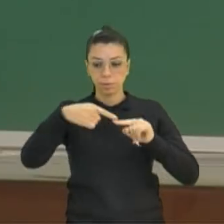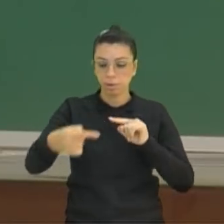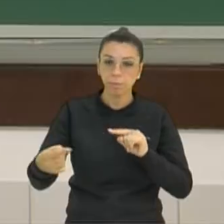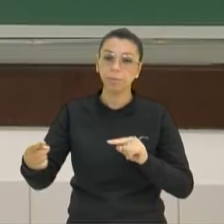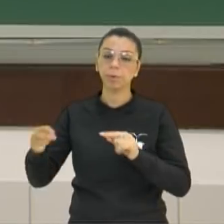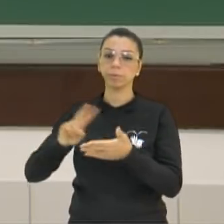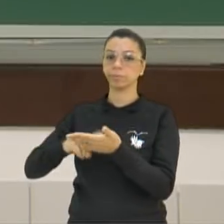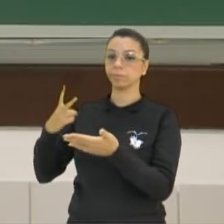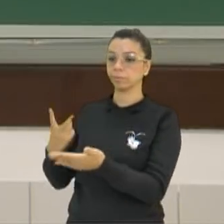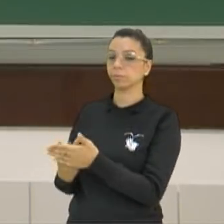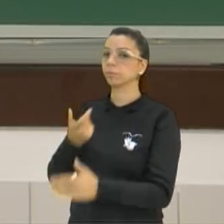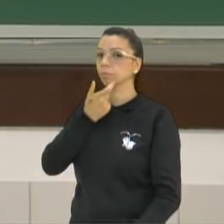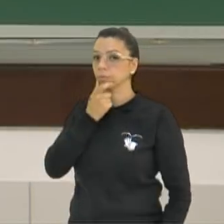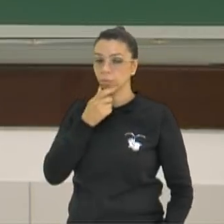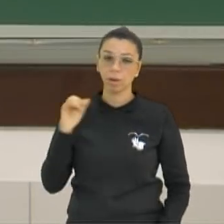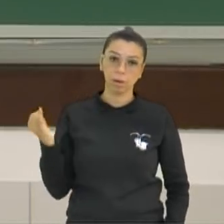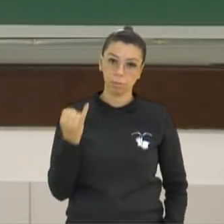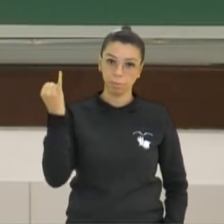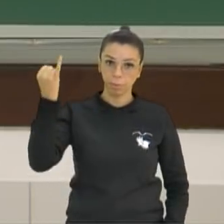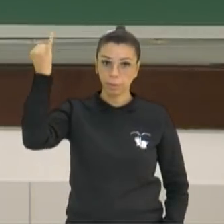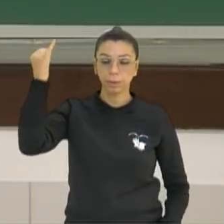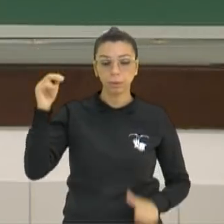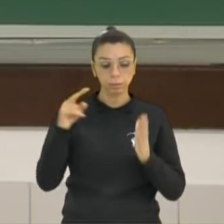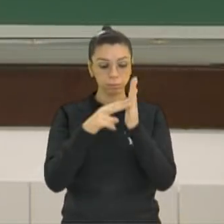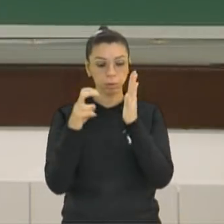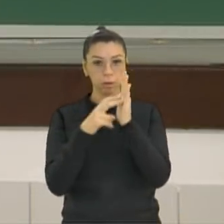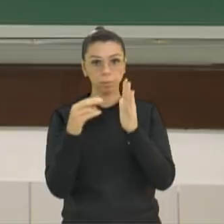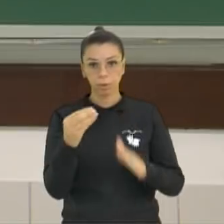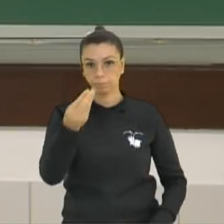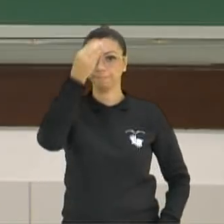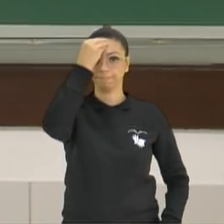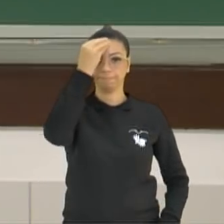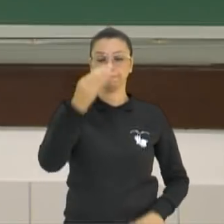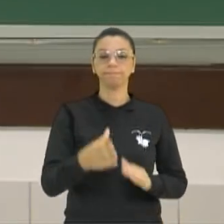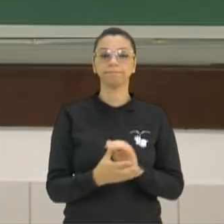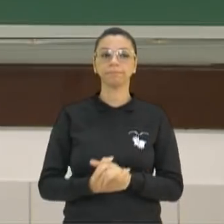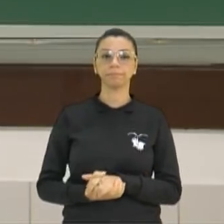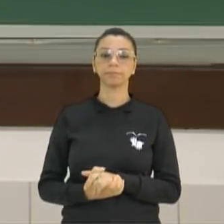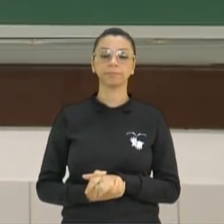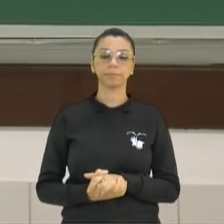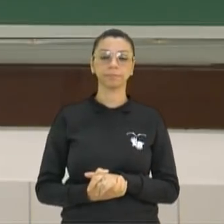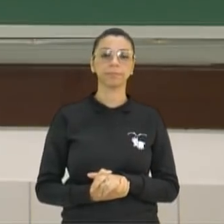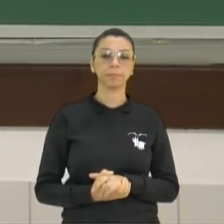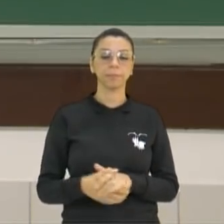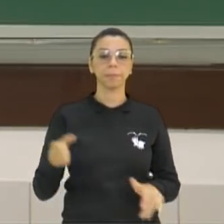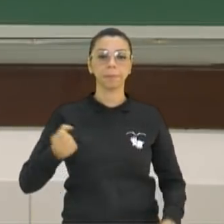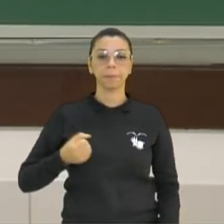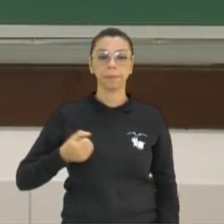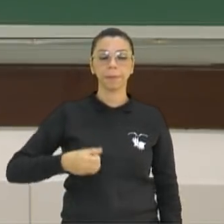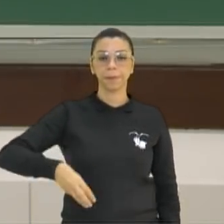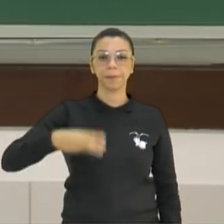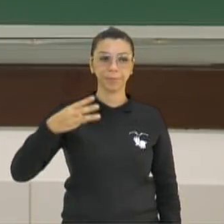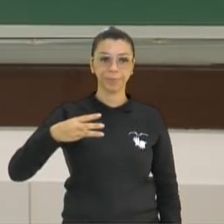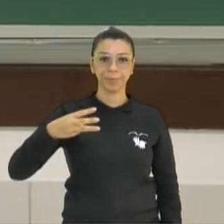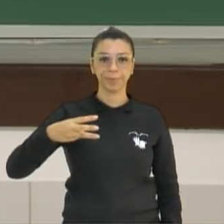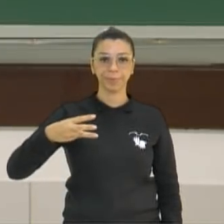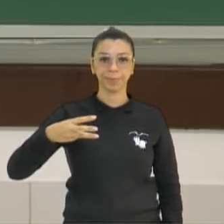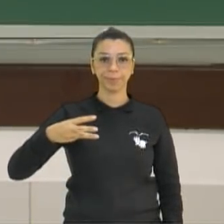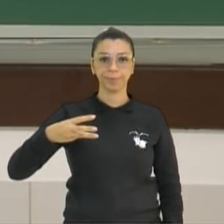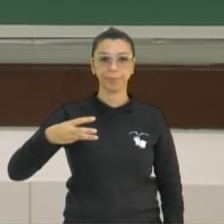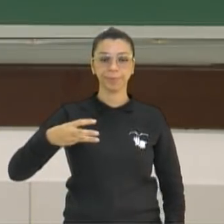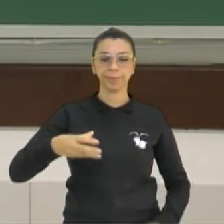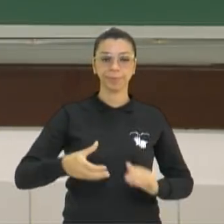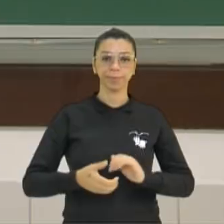É importante que você tenha esses vocabulários, certo? Muito bem. Vamos lá então, número 3. What were they